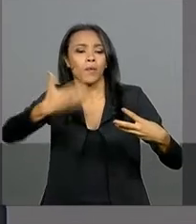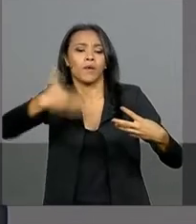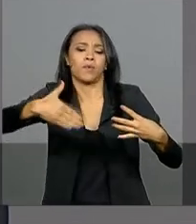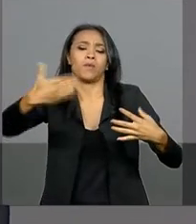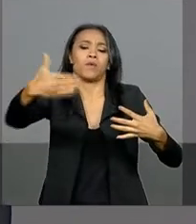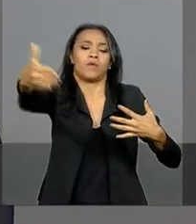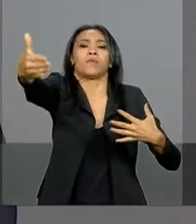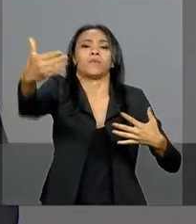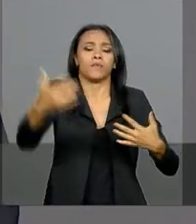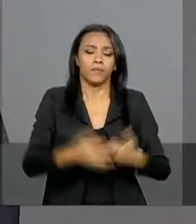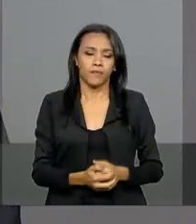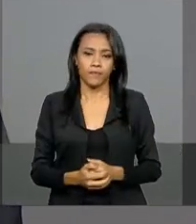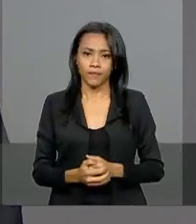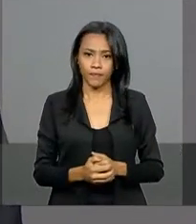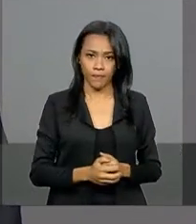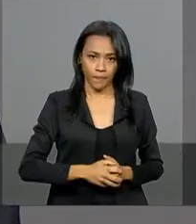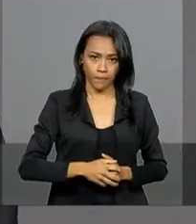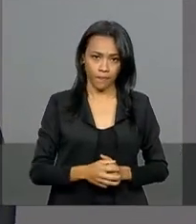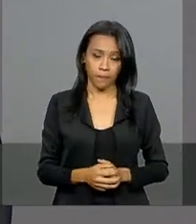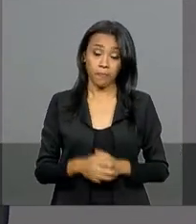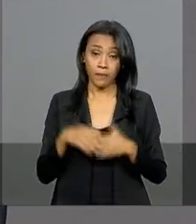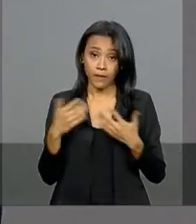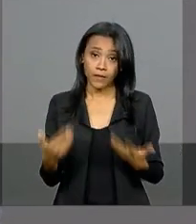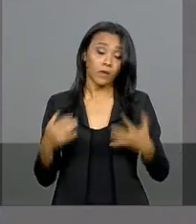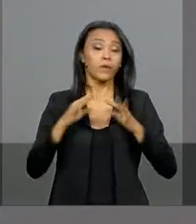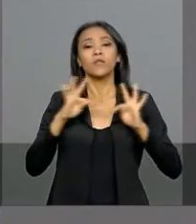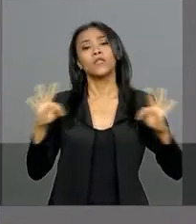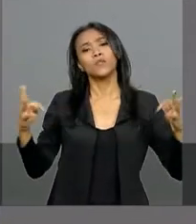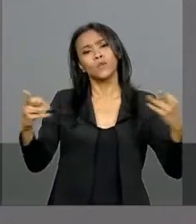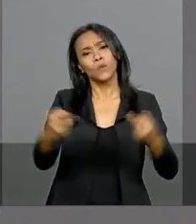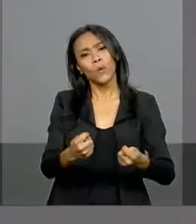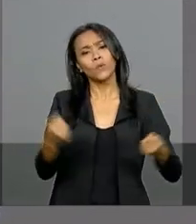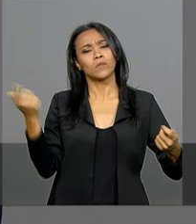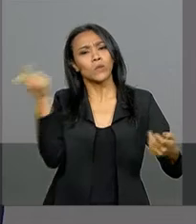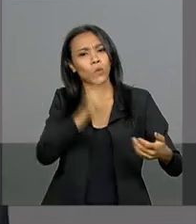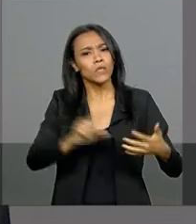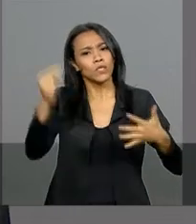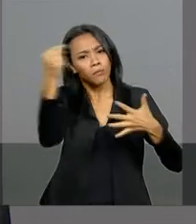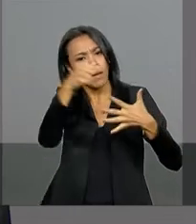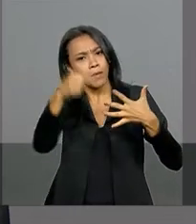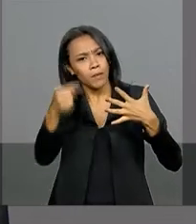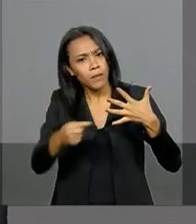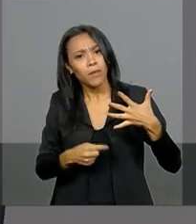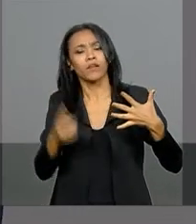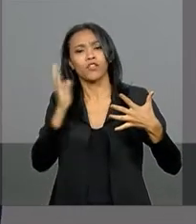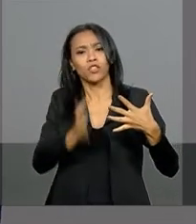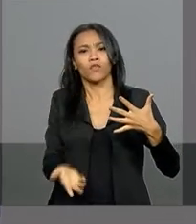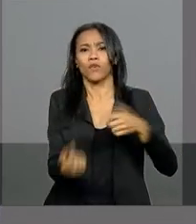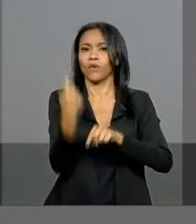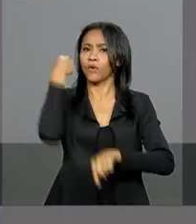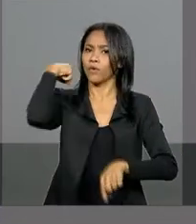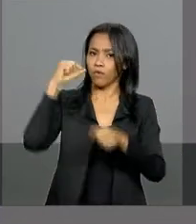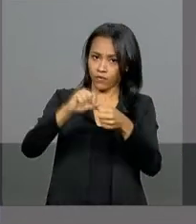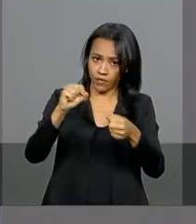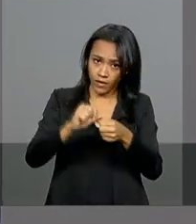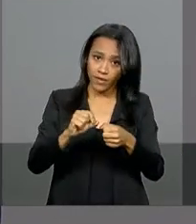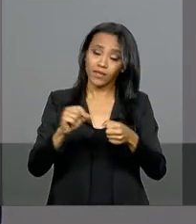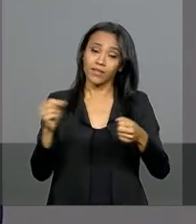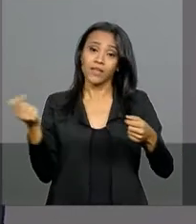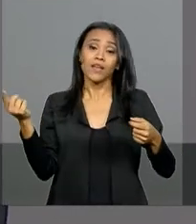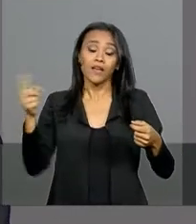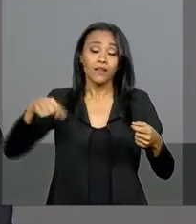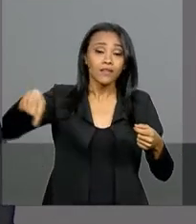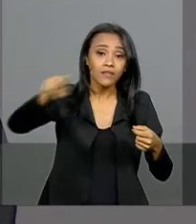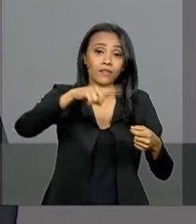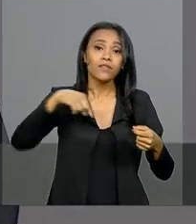brasileira e todos esses avanços e esses pactos que foram feitos eles vão sendo conquistados